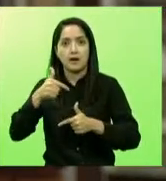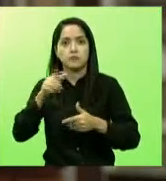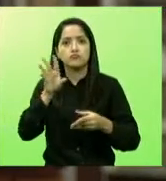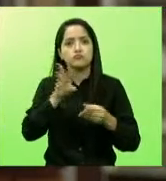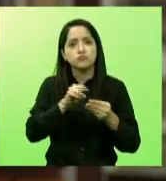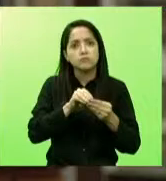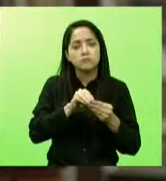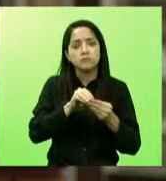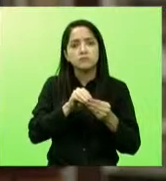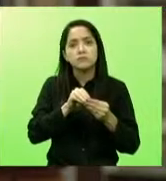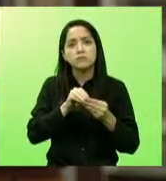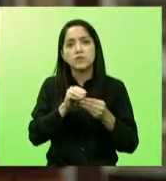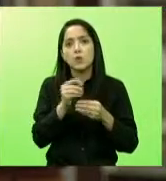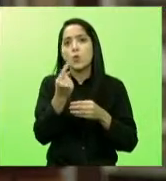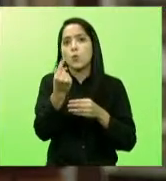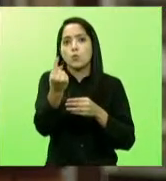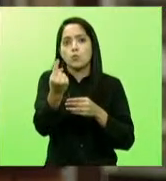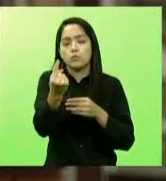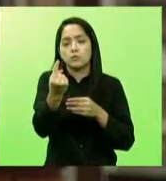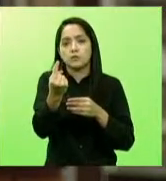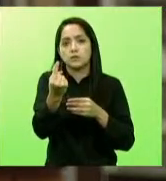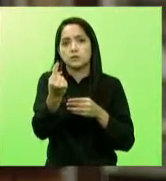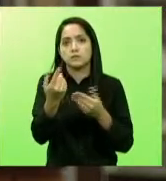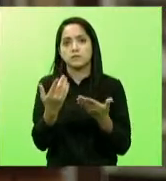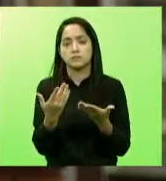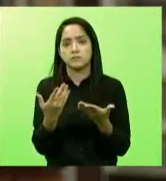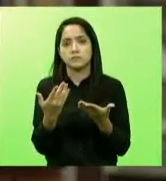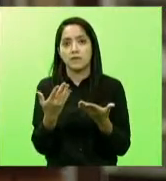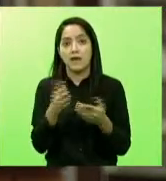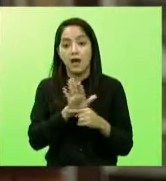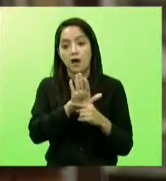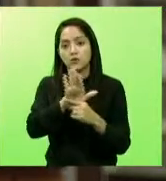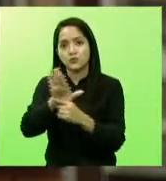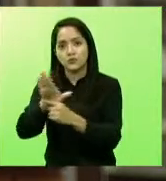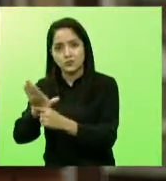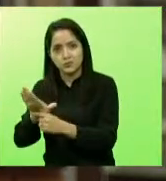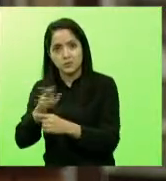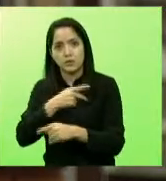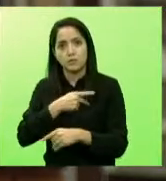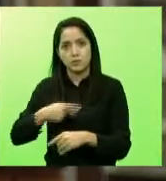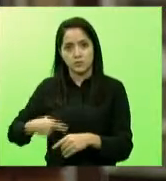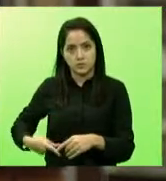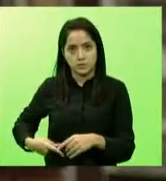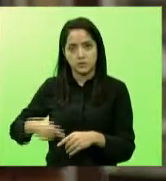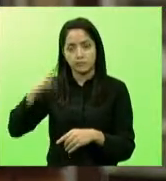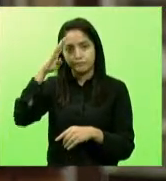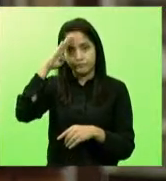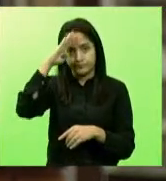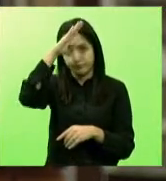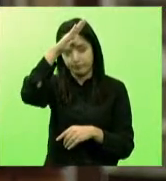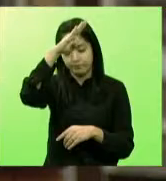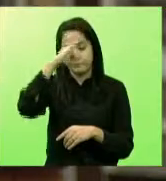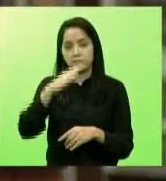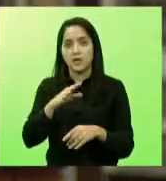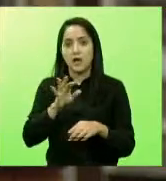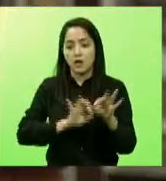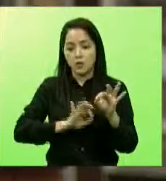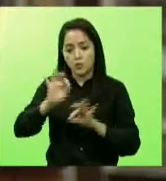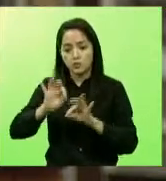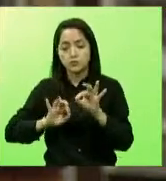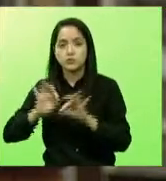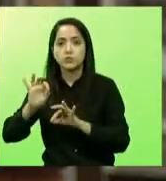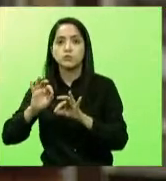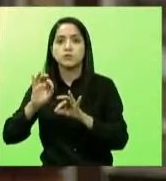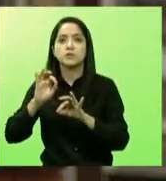resume única e exclusivamente em ajudar o meu presidente Jair Messias Bolsonaro a construir um